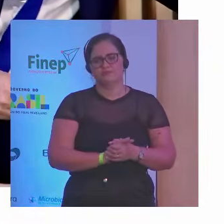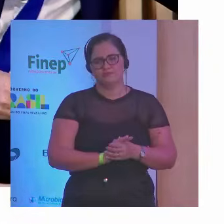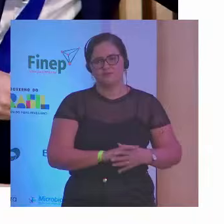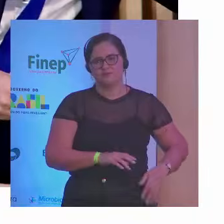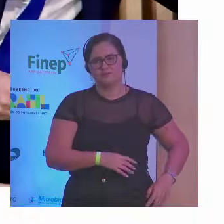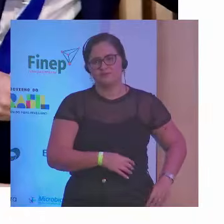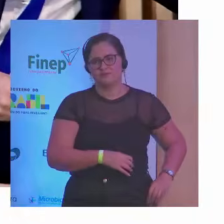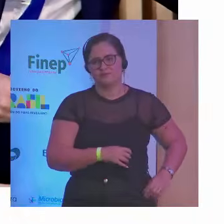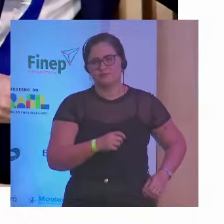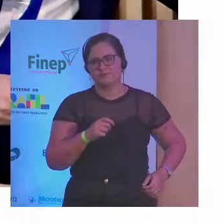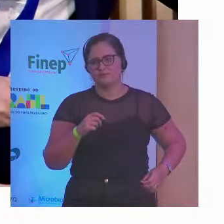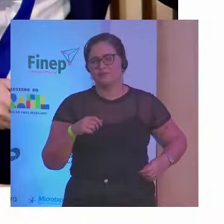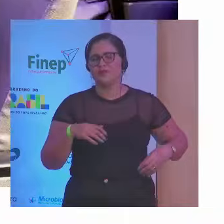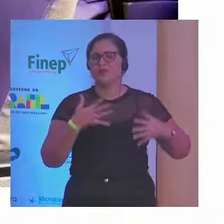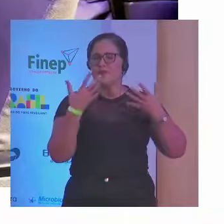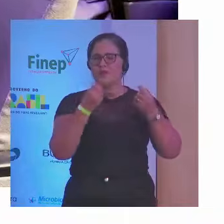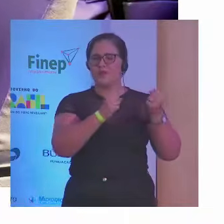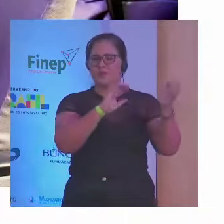fantastic talk.